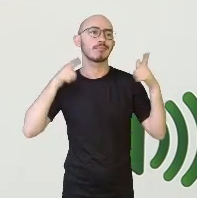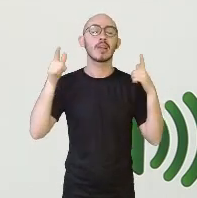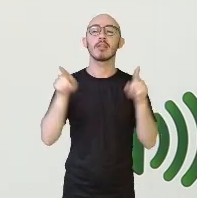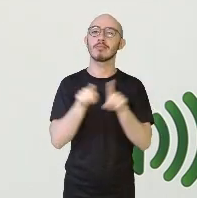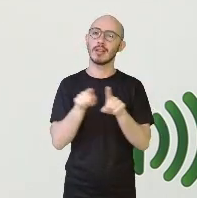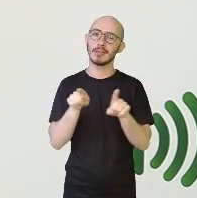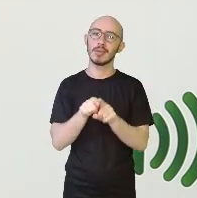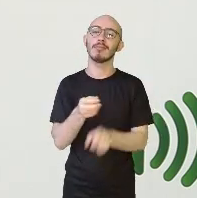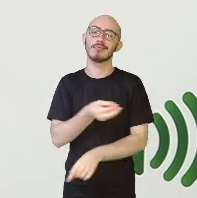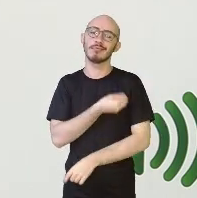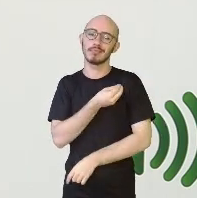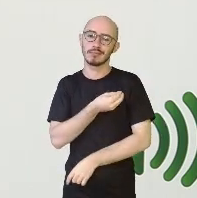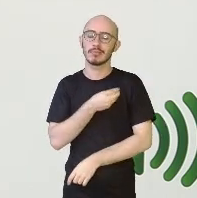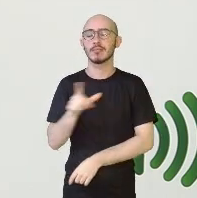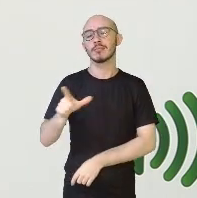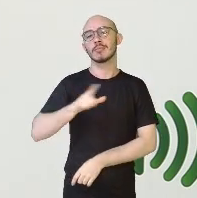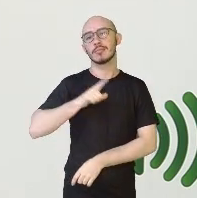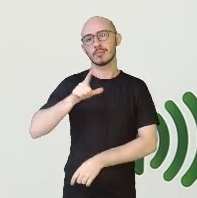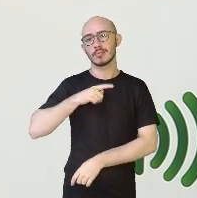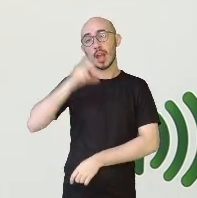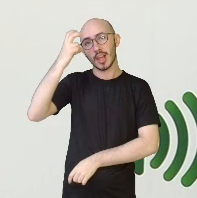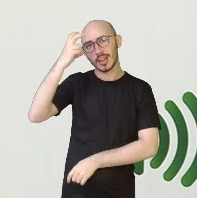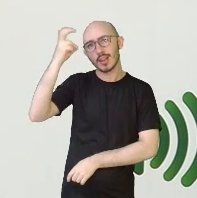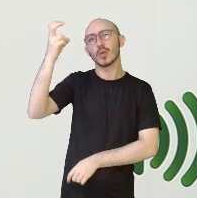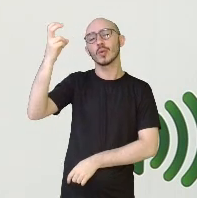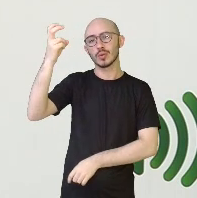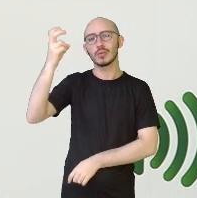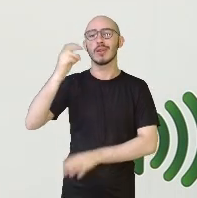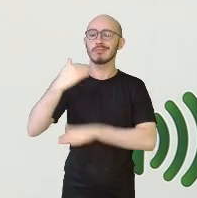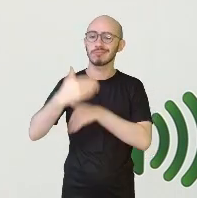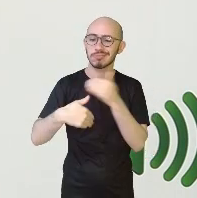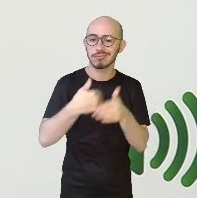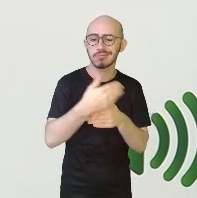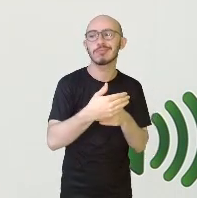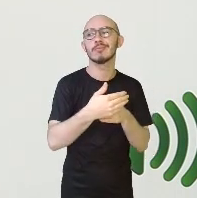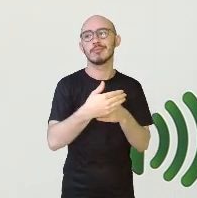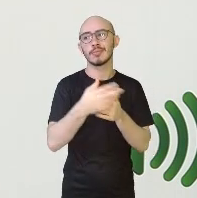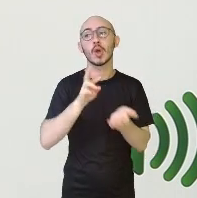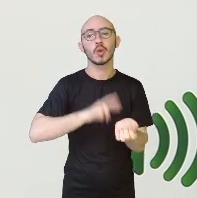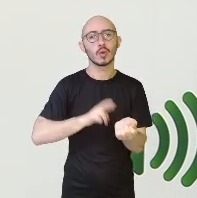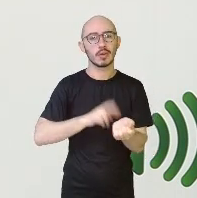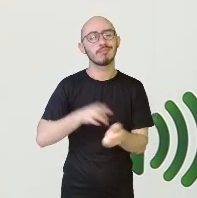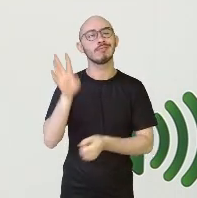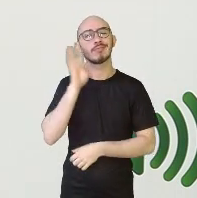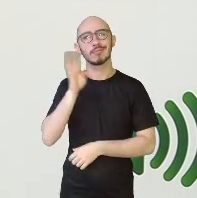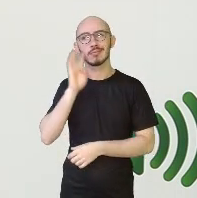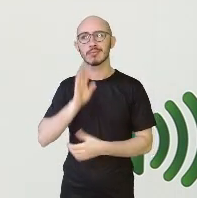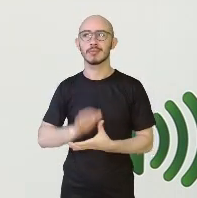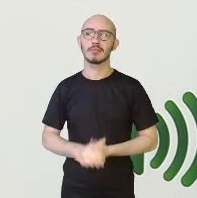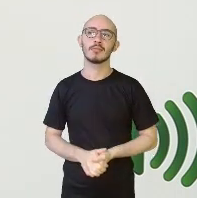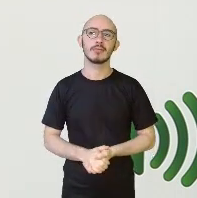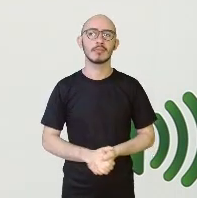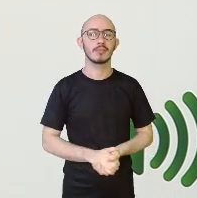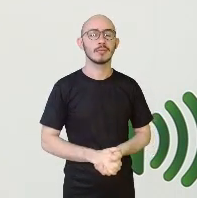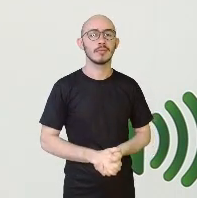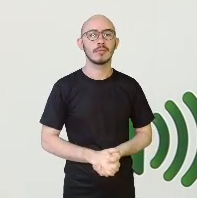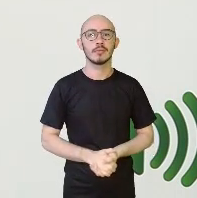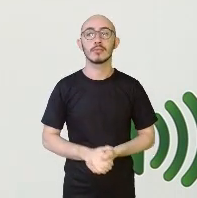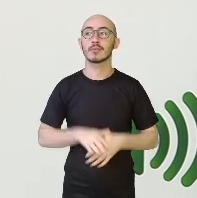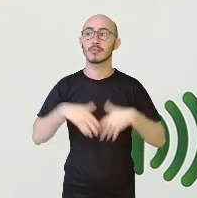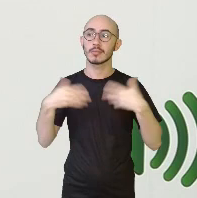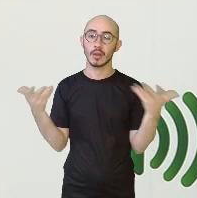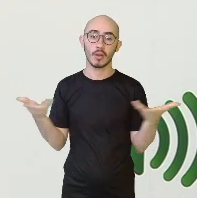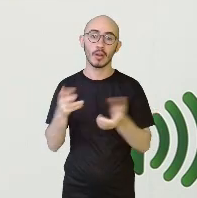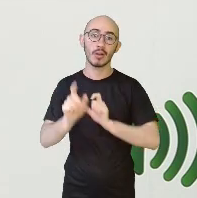também está presente na nossa cultura, na construção aí desse ritmo tão legal. Aí a gente vai chegando